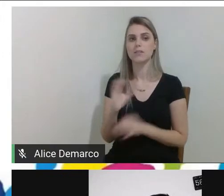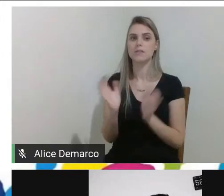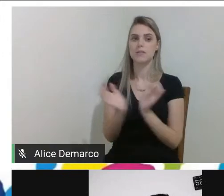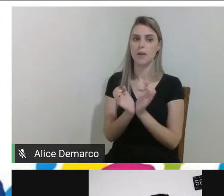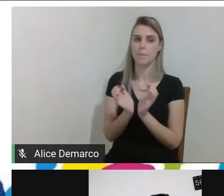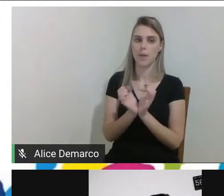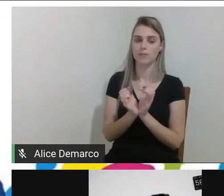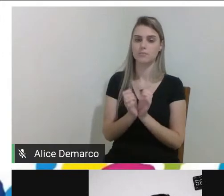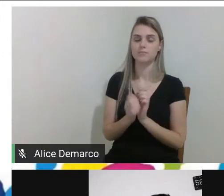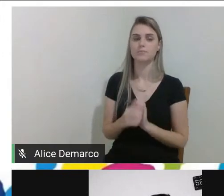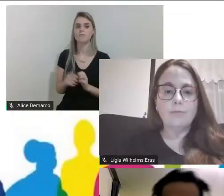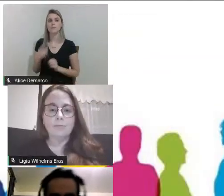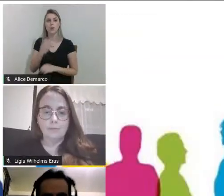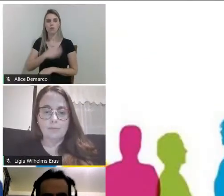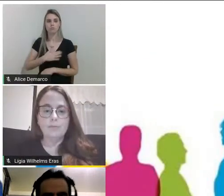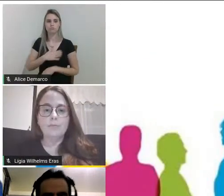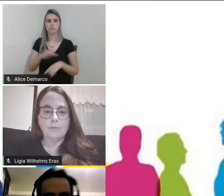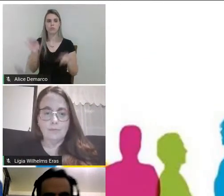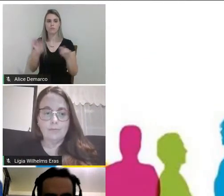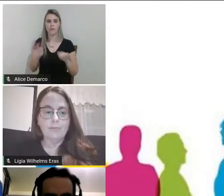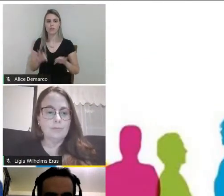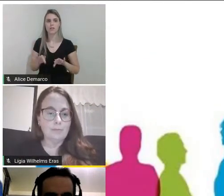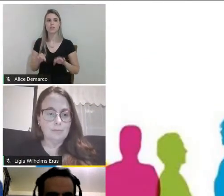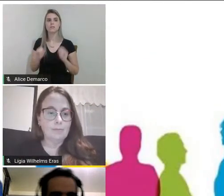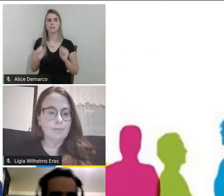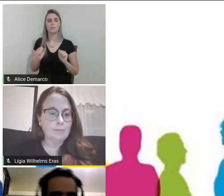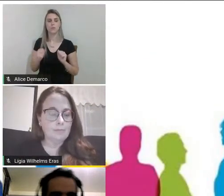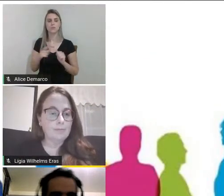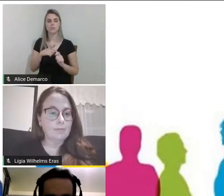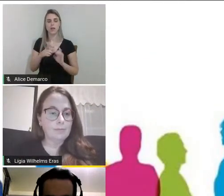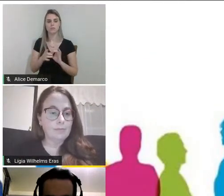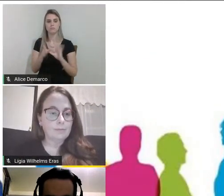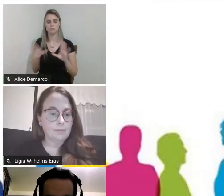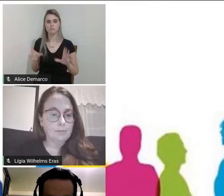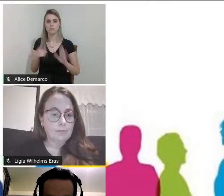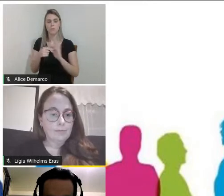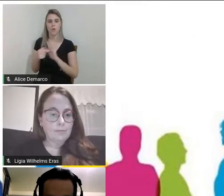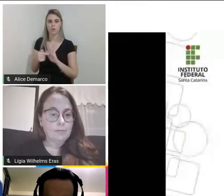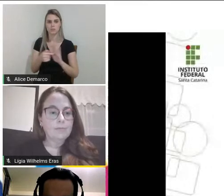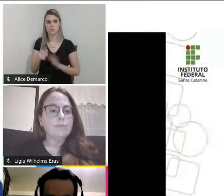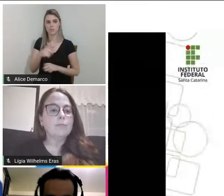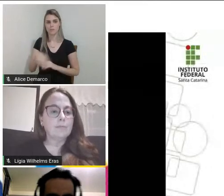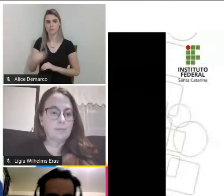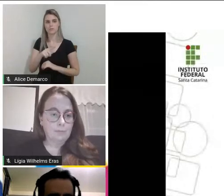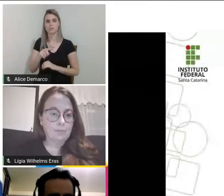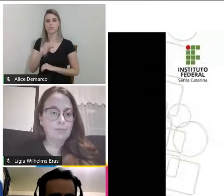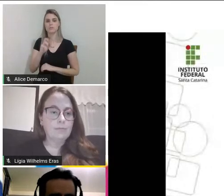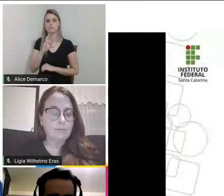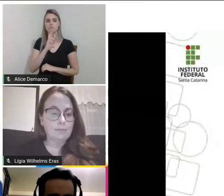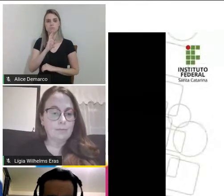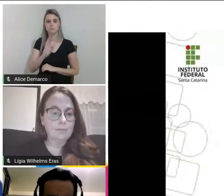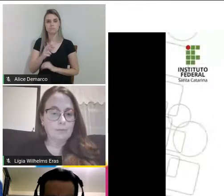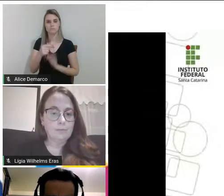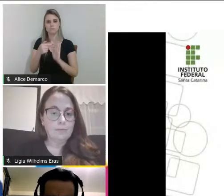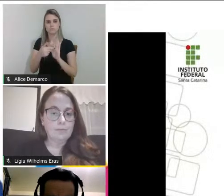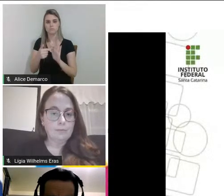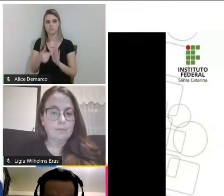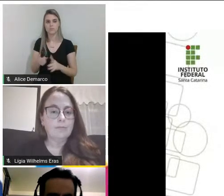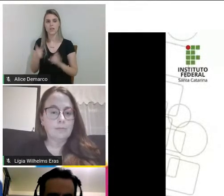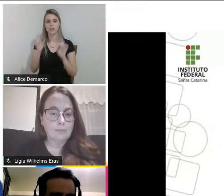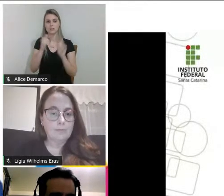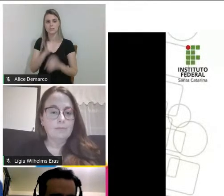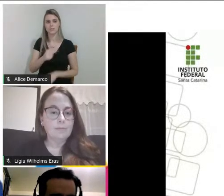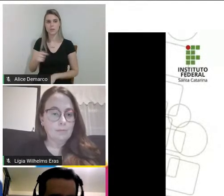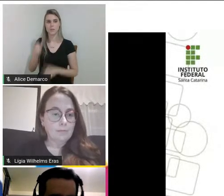então a gente fica muito feliz né em estar aqui podendo disponibilizar mostrar pra vocês esses resultados essa semana que é especial né